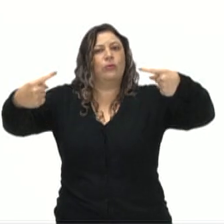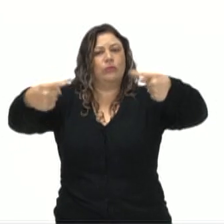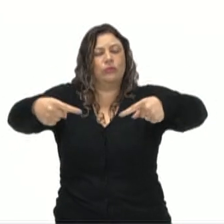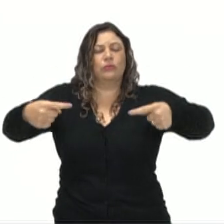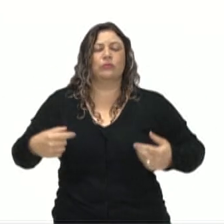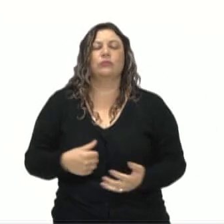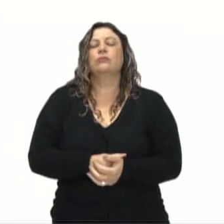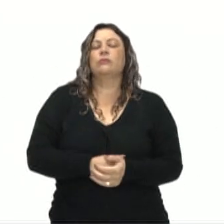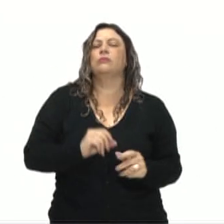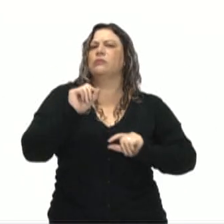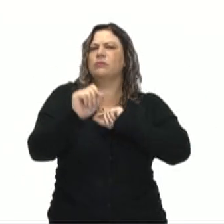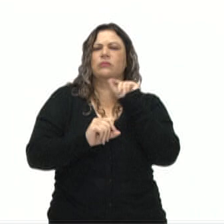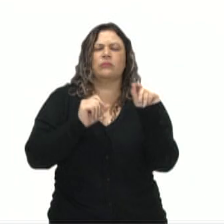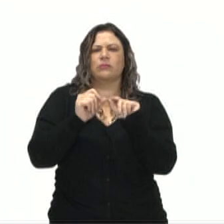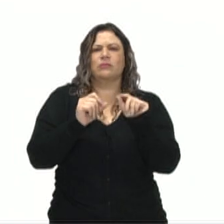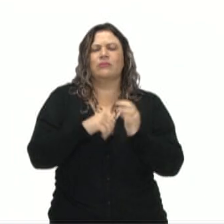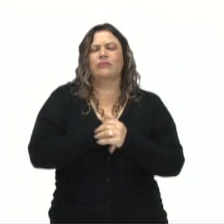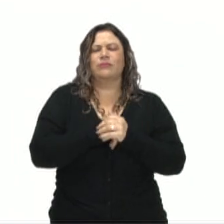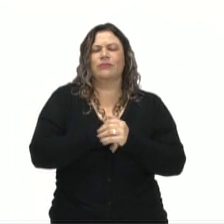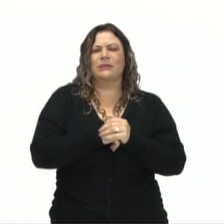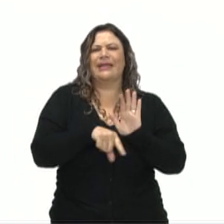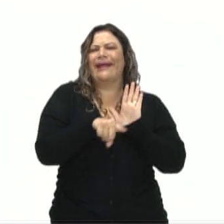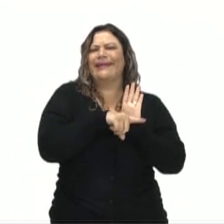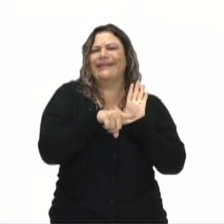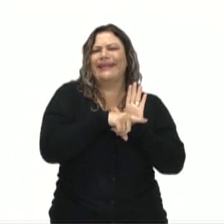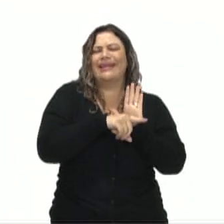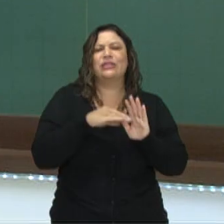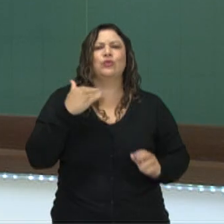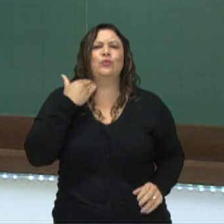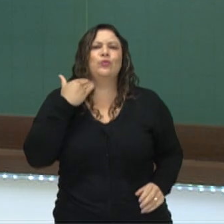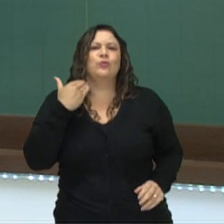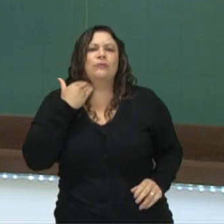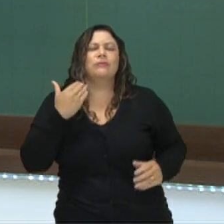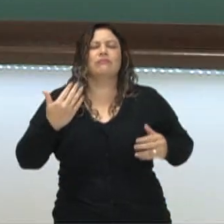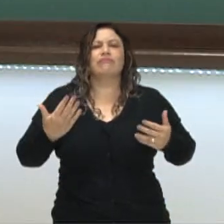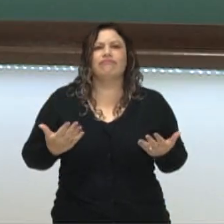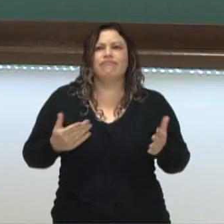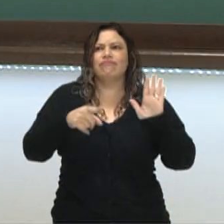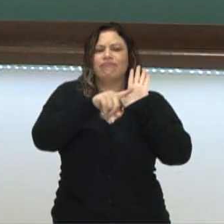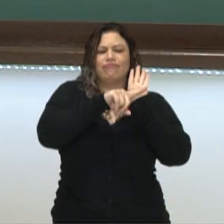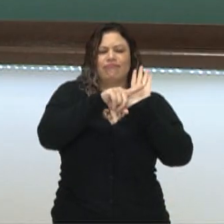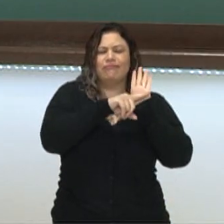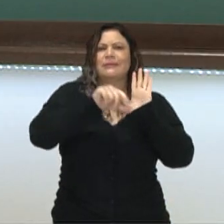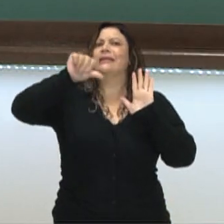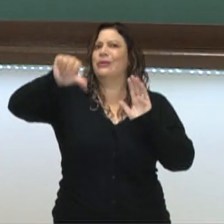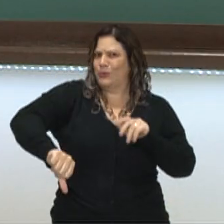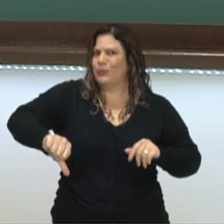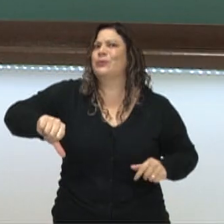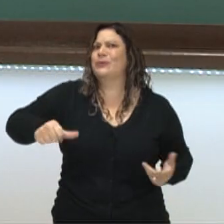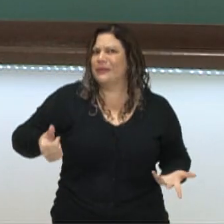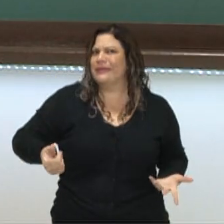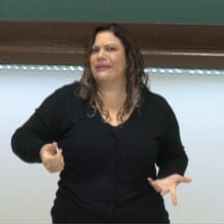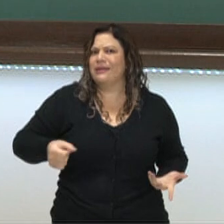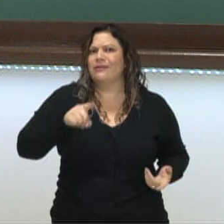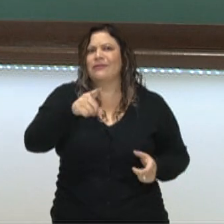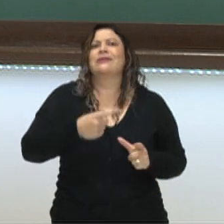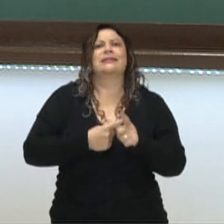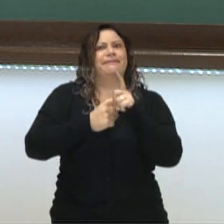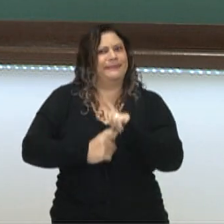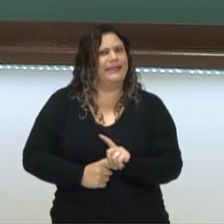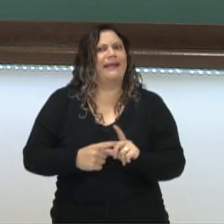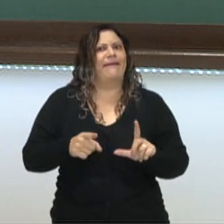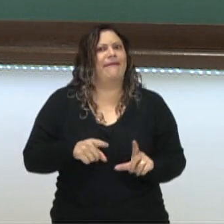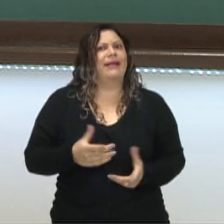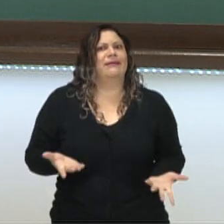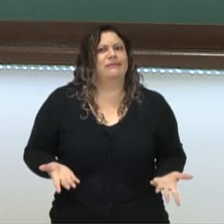oposto de estar com saldo negativo no banco? Estar com saldo negativo é muito ruim, né? Significa que você está devendo. Mas o